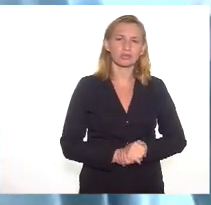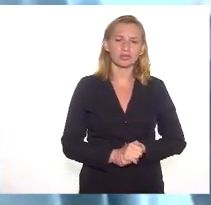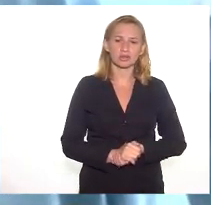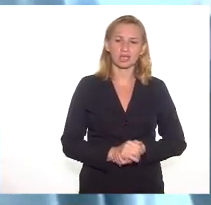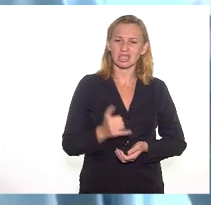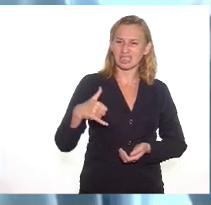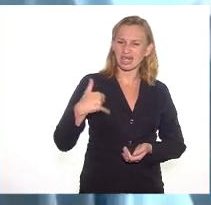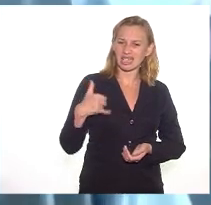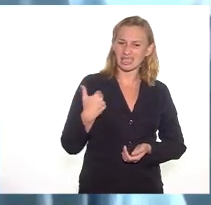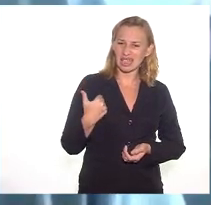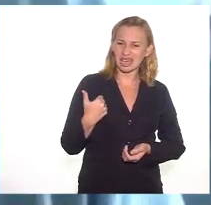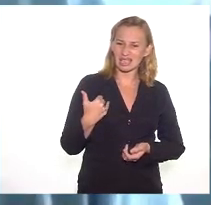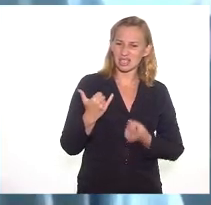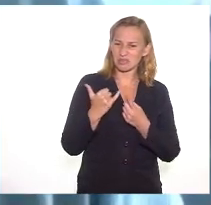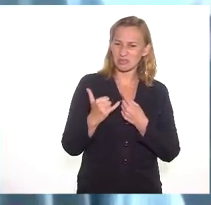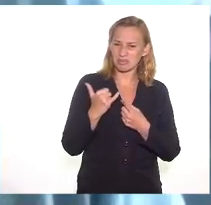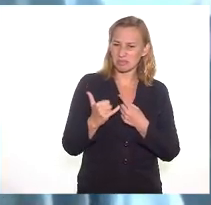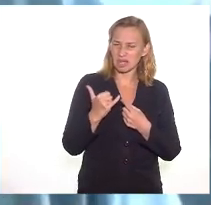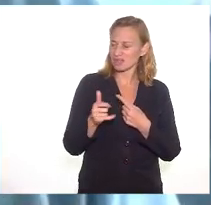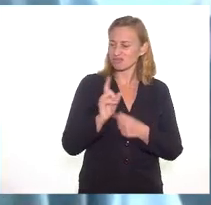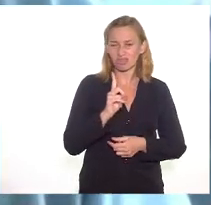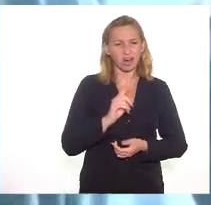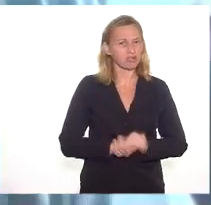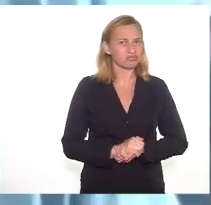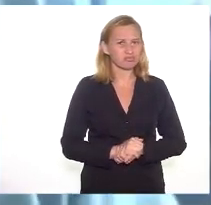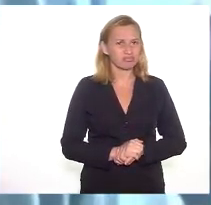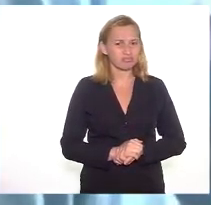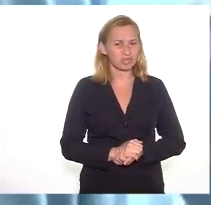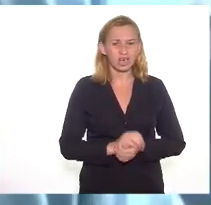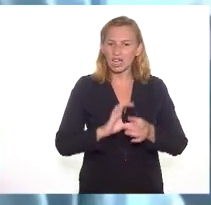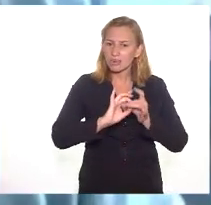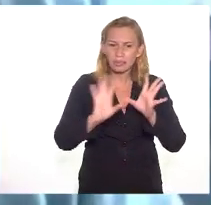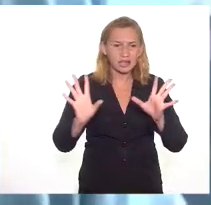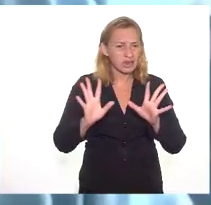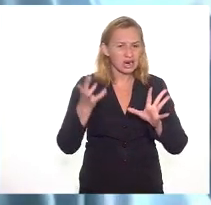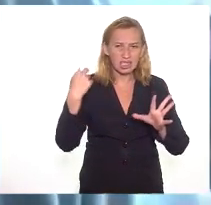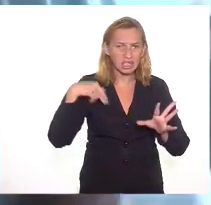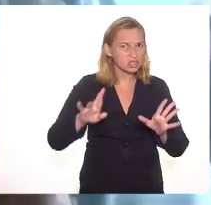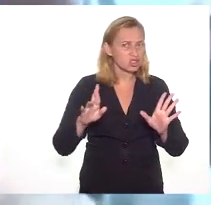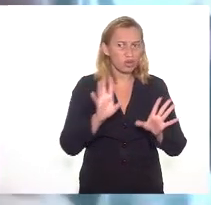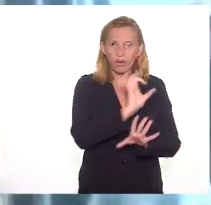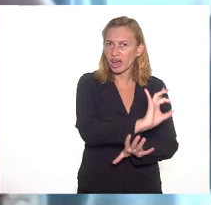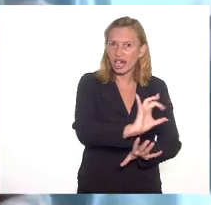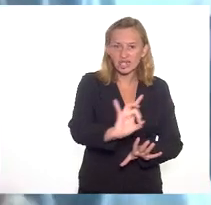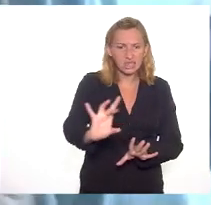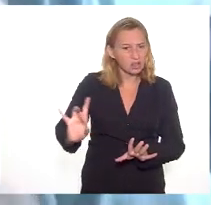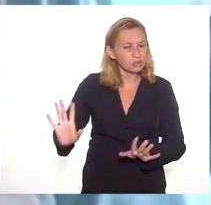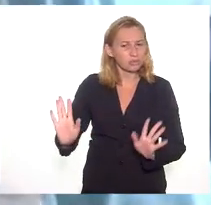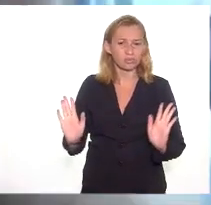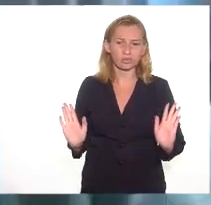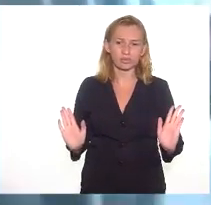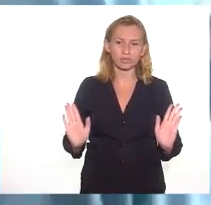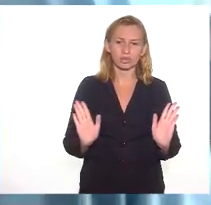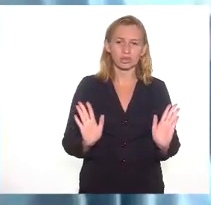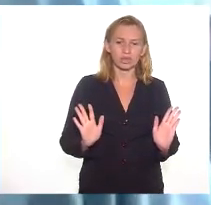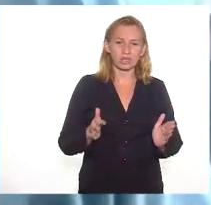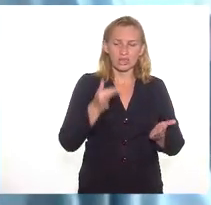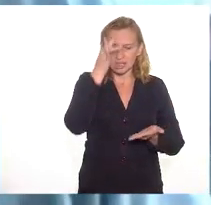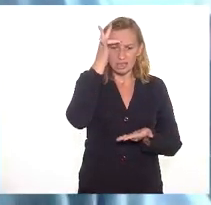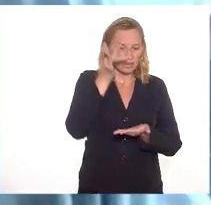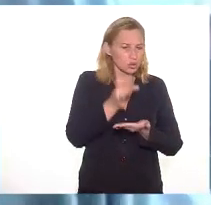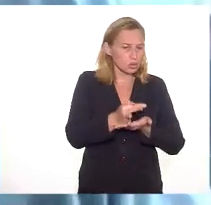na Idade Média, a gente não está na Inquisição, né? Liberdade religiosa. Cada um tem que ser livre